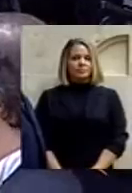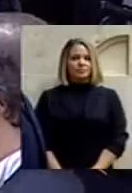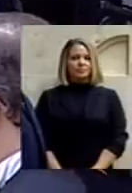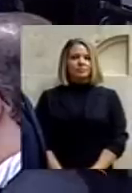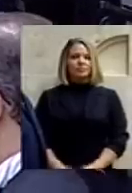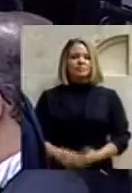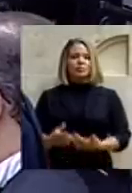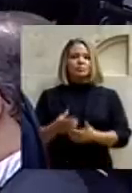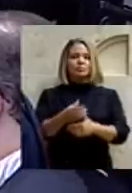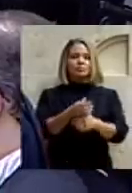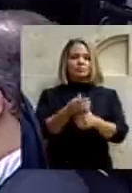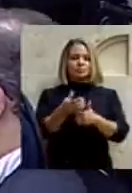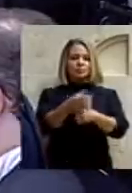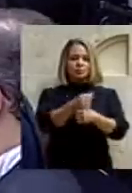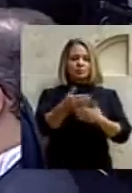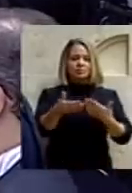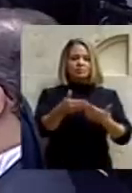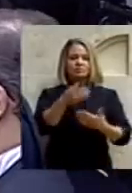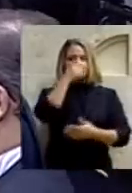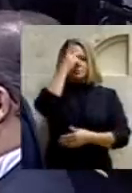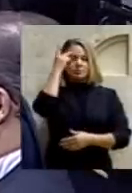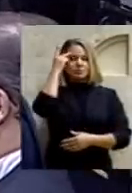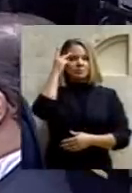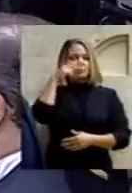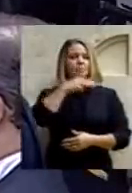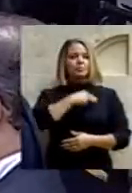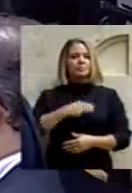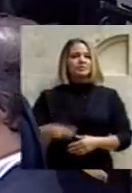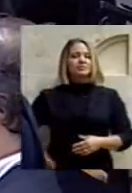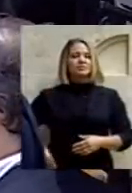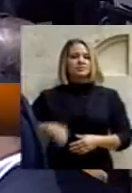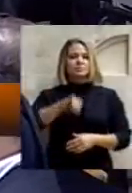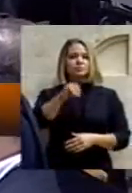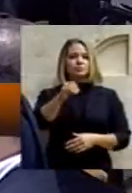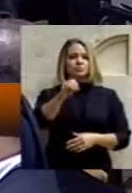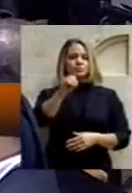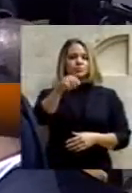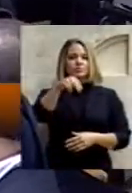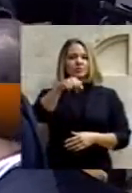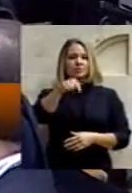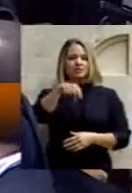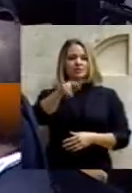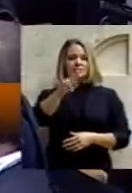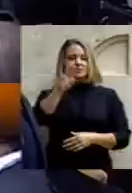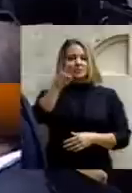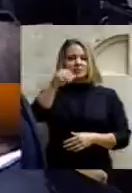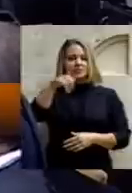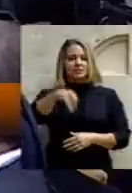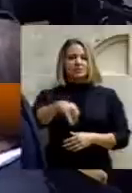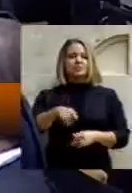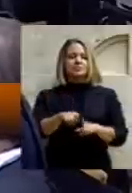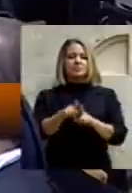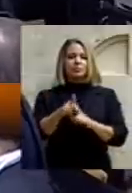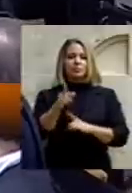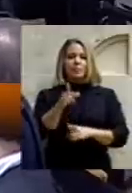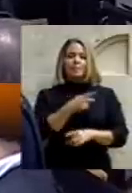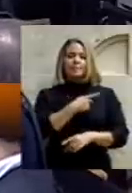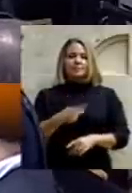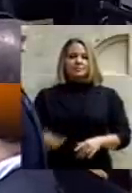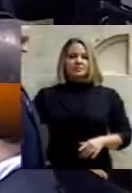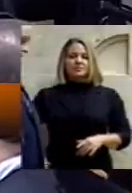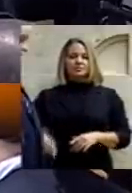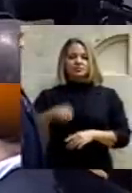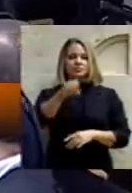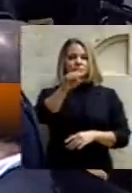Termo de posse do excelentíssimo senhor ministro Joaquim Benedito Barbosa Gomes, nos cargos de presidente do